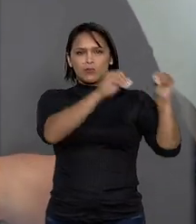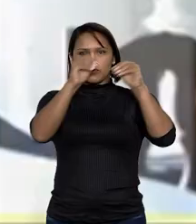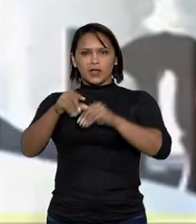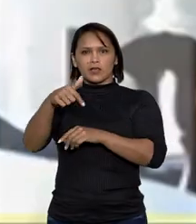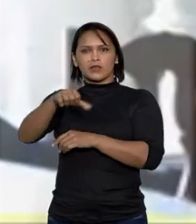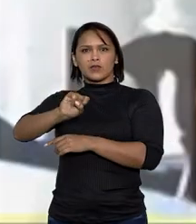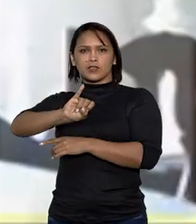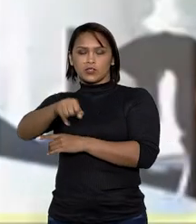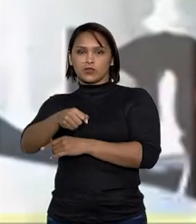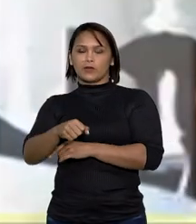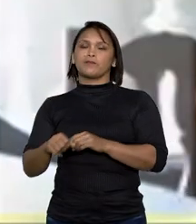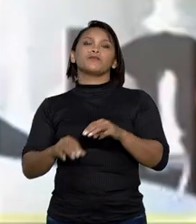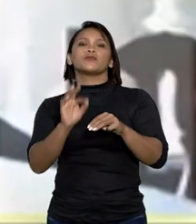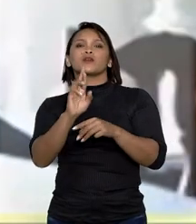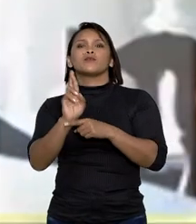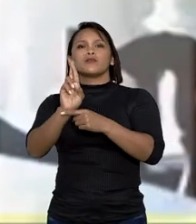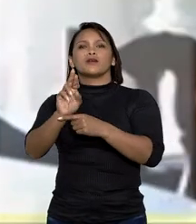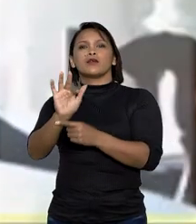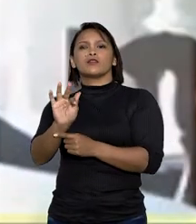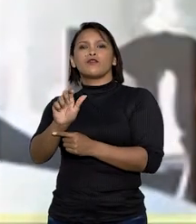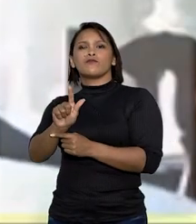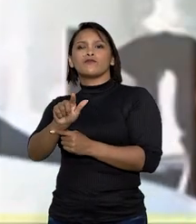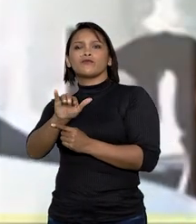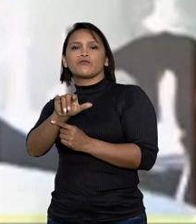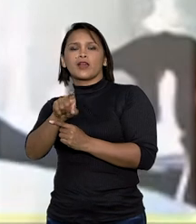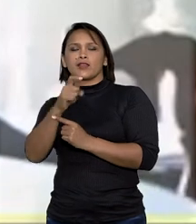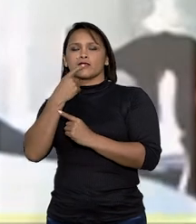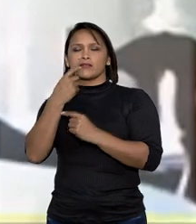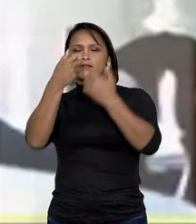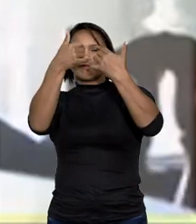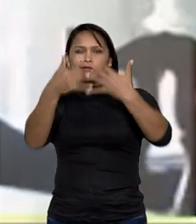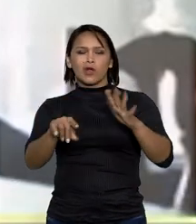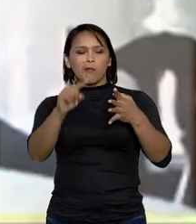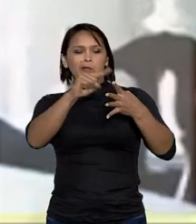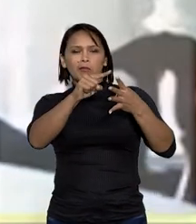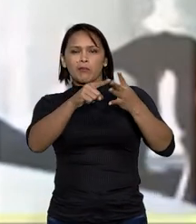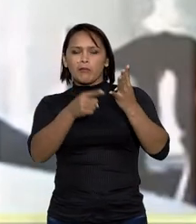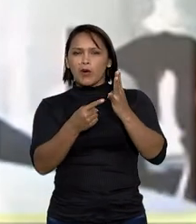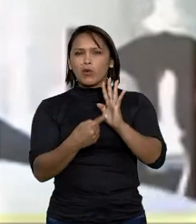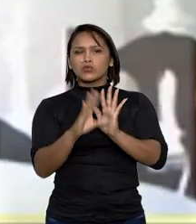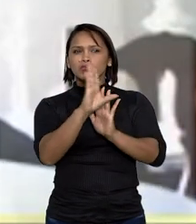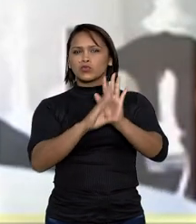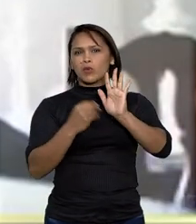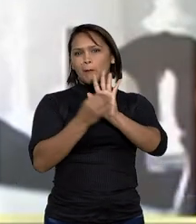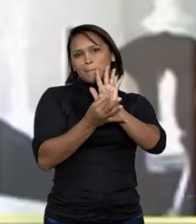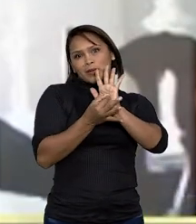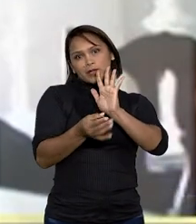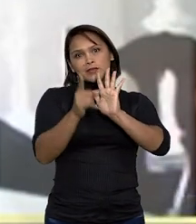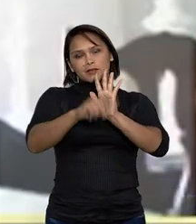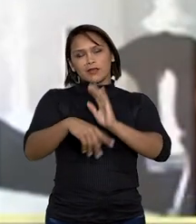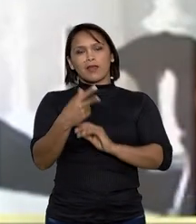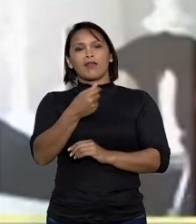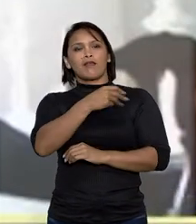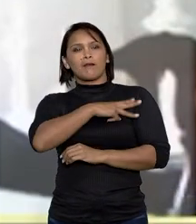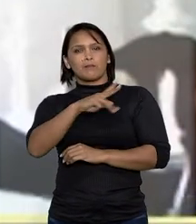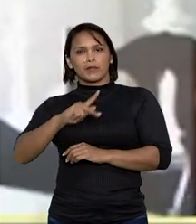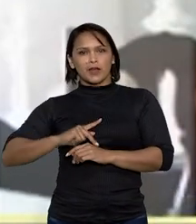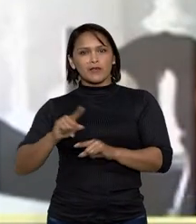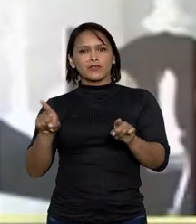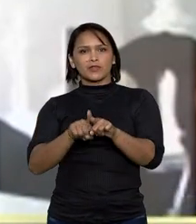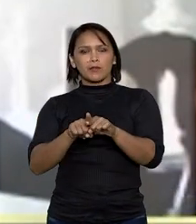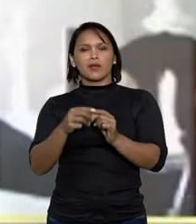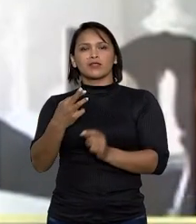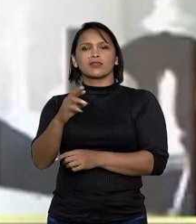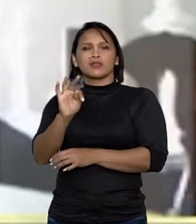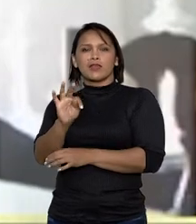STJ o relator Ministro Felix Fischer mencionou pontos do parecer do MPF destacados pelo trf-1